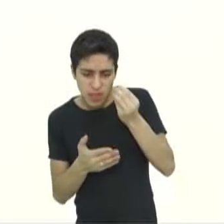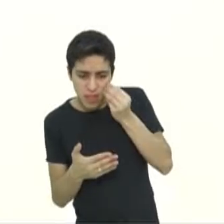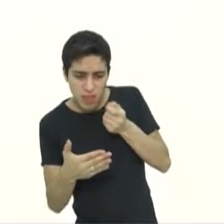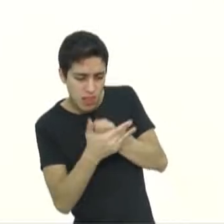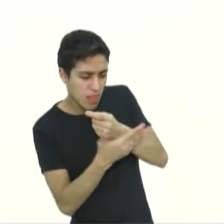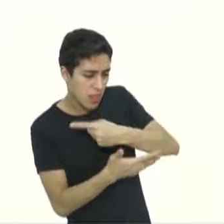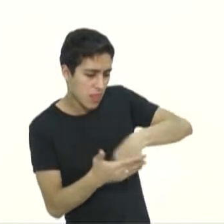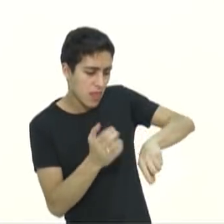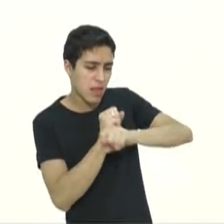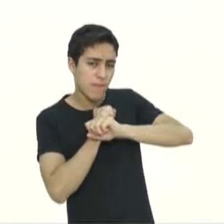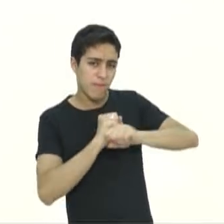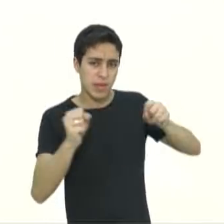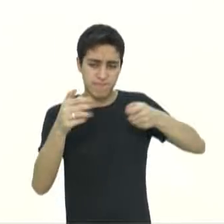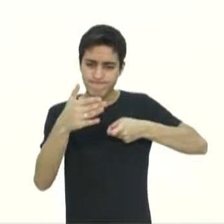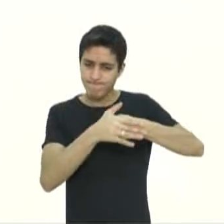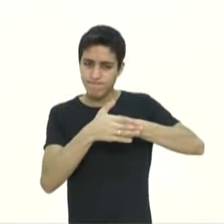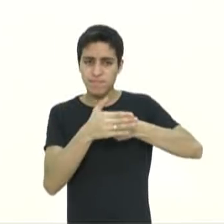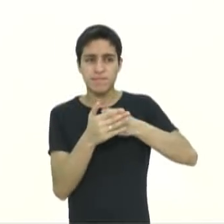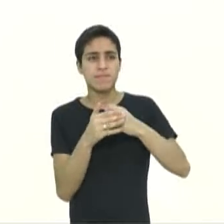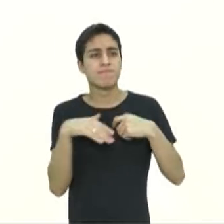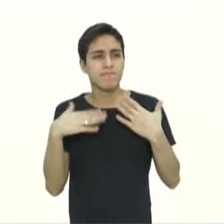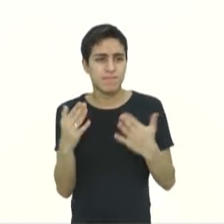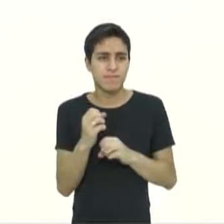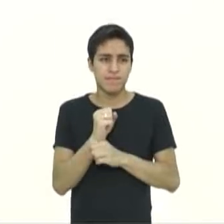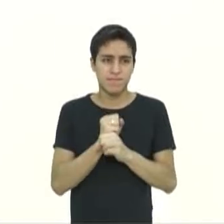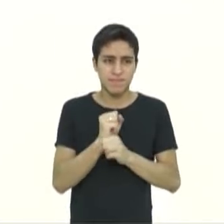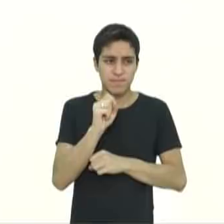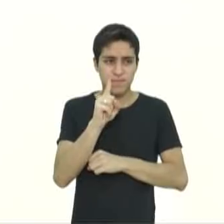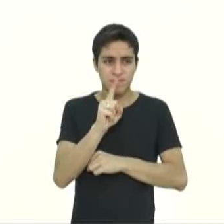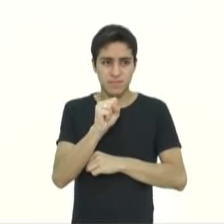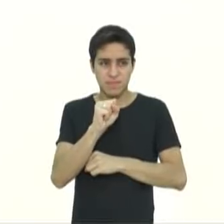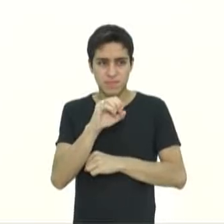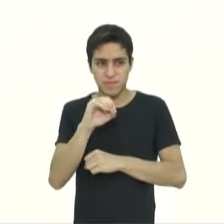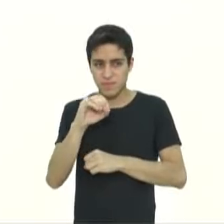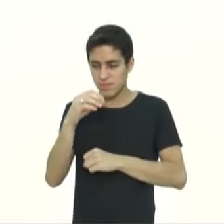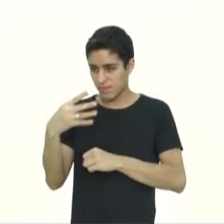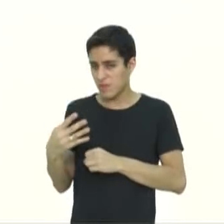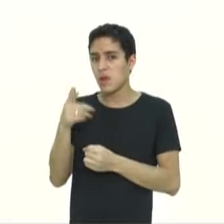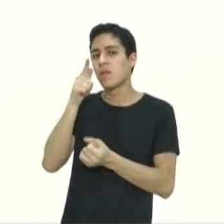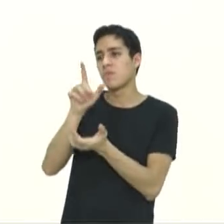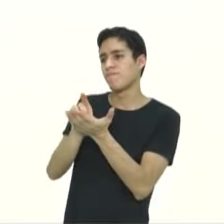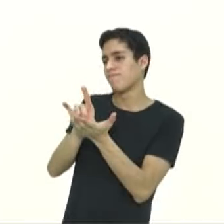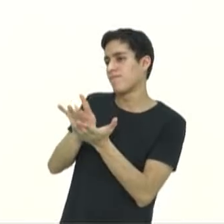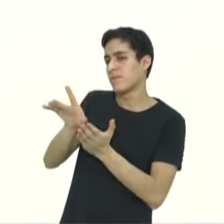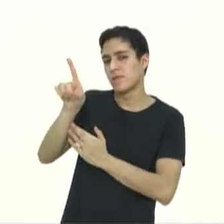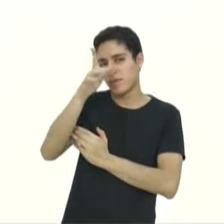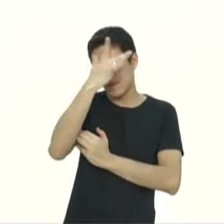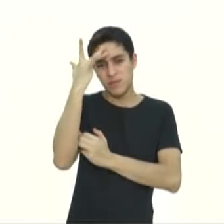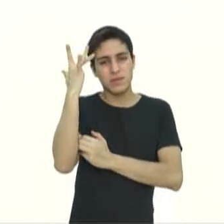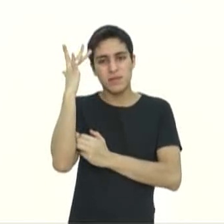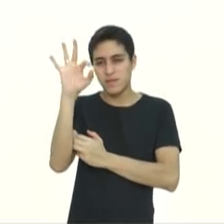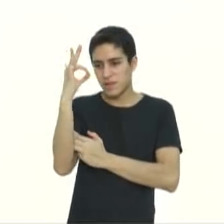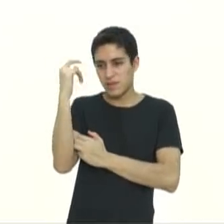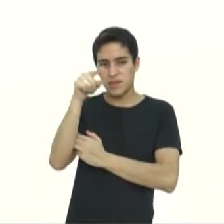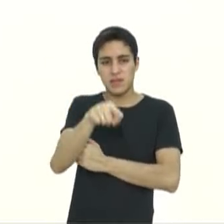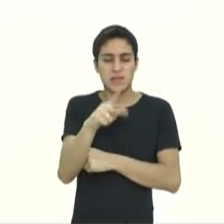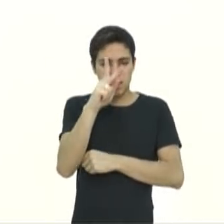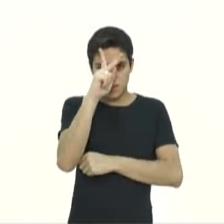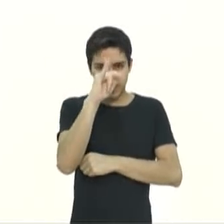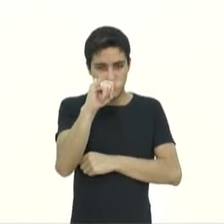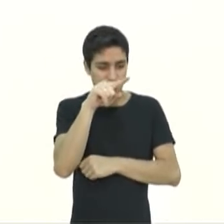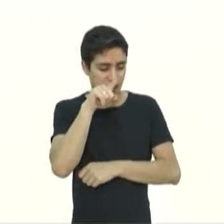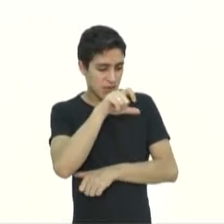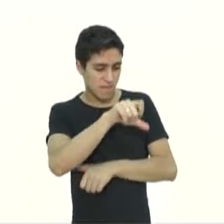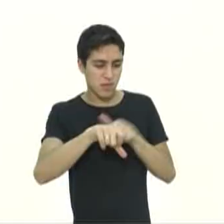Em 1804, Dessalines consegue expulsar os franceses do Haiti. E aí ele muda o